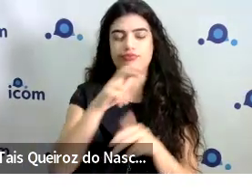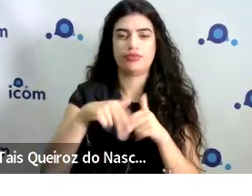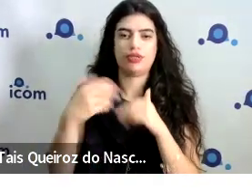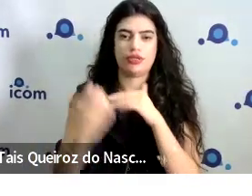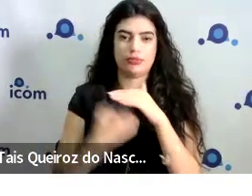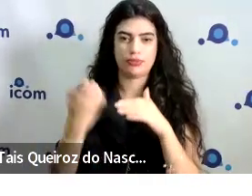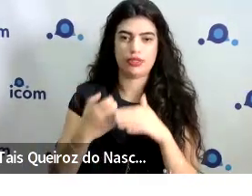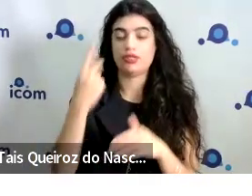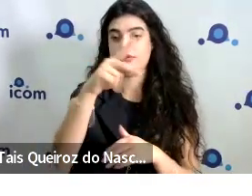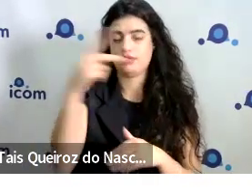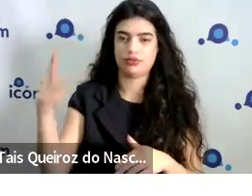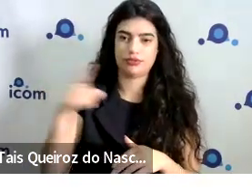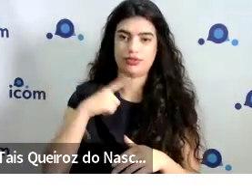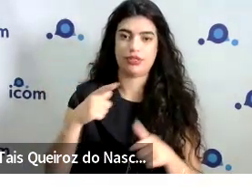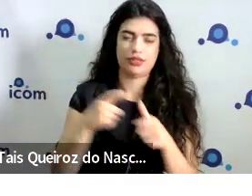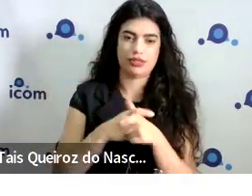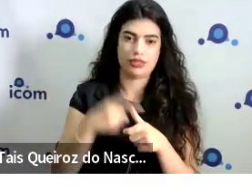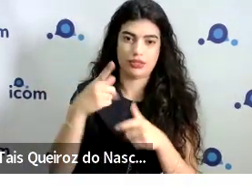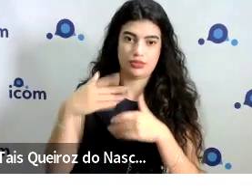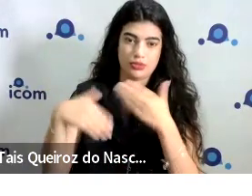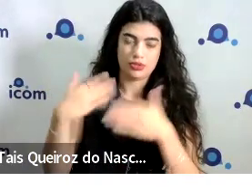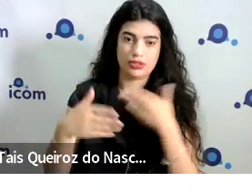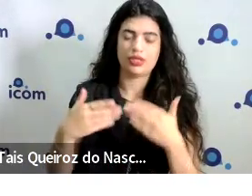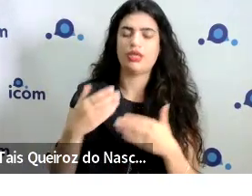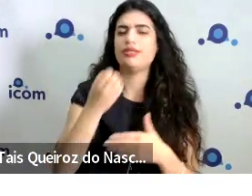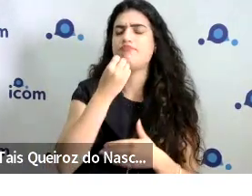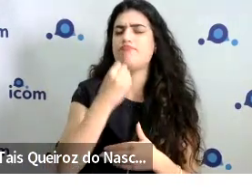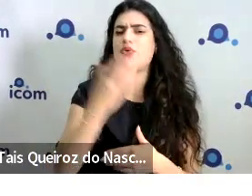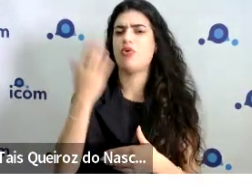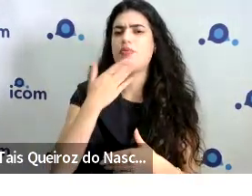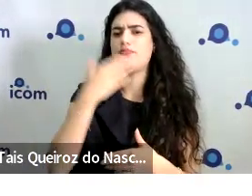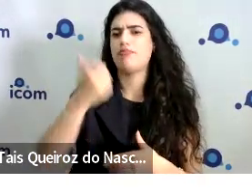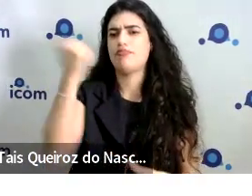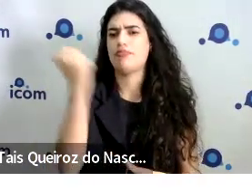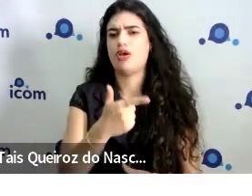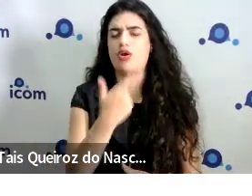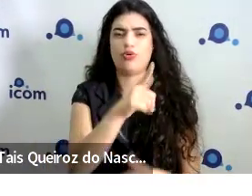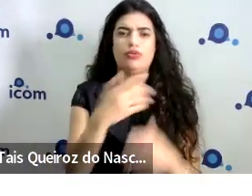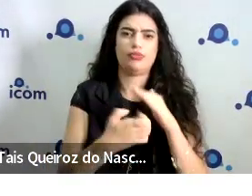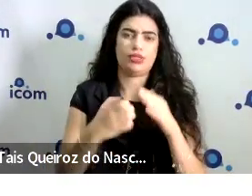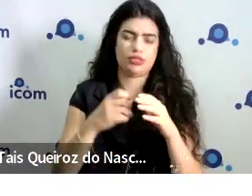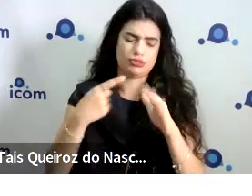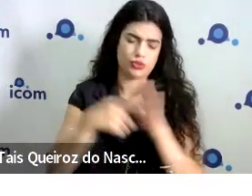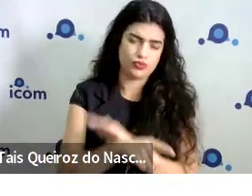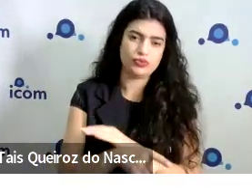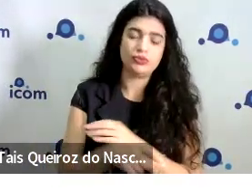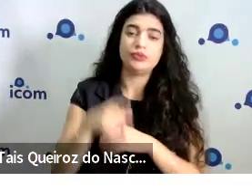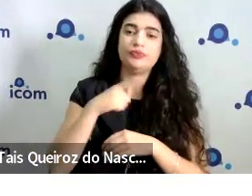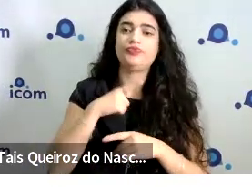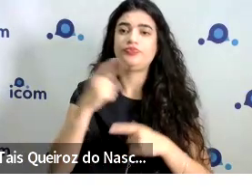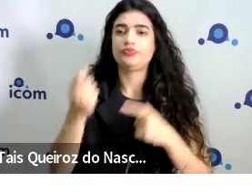elas um pequeno processo ele é muito mais custoso do que para uma grande empresa, apesar de as grandes empresas terem